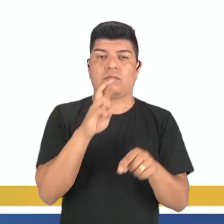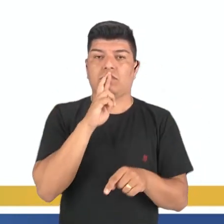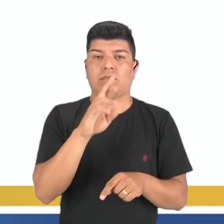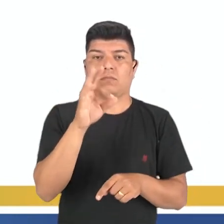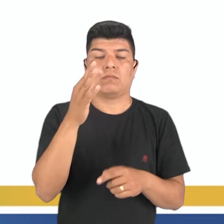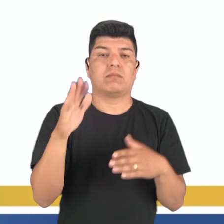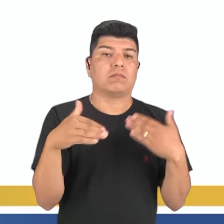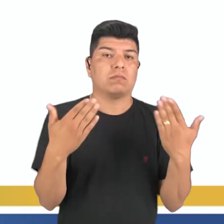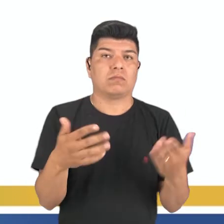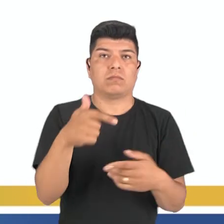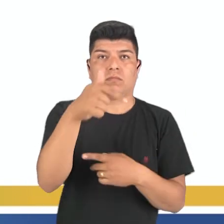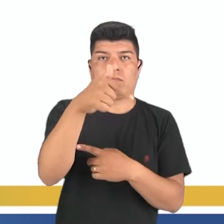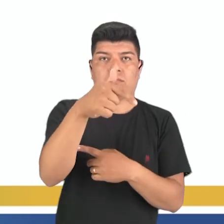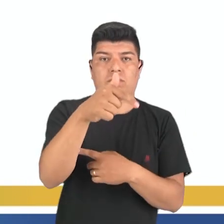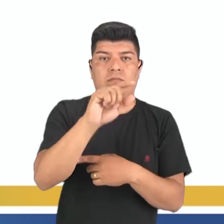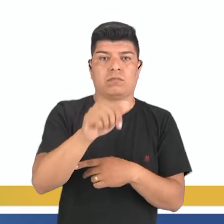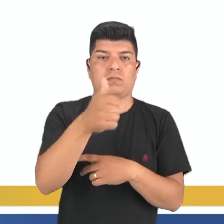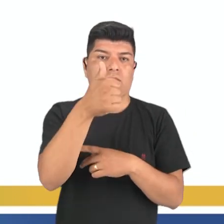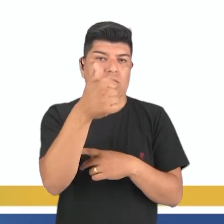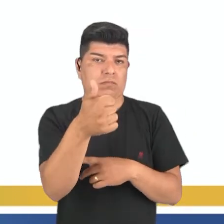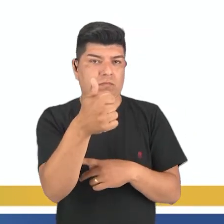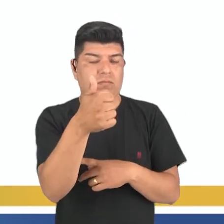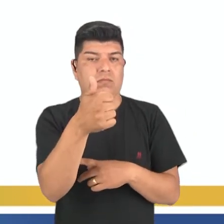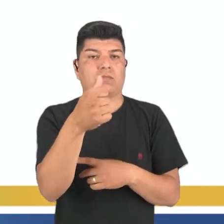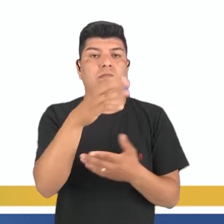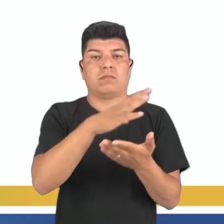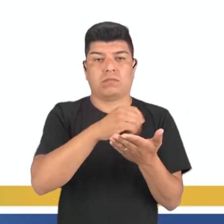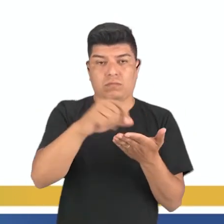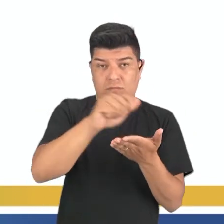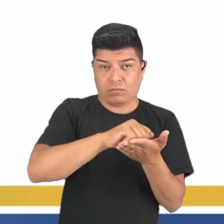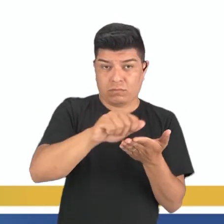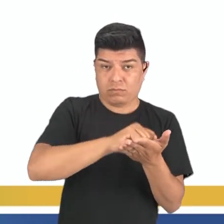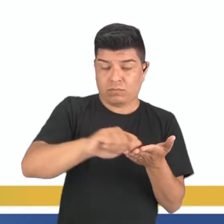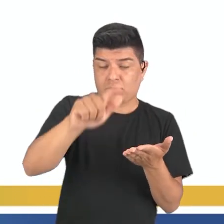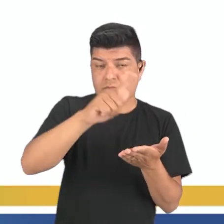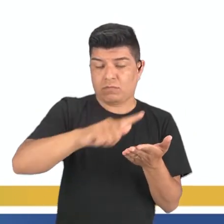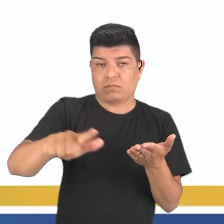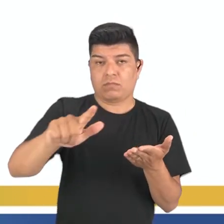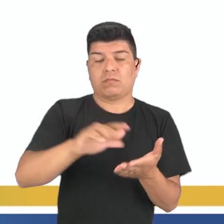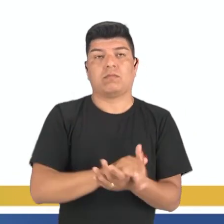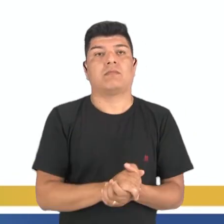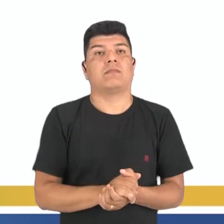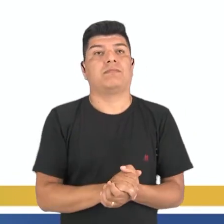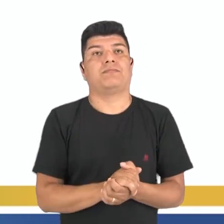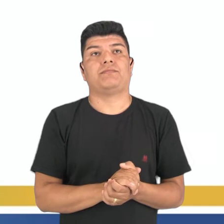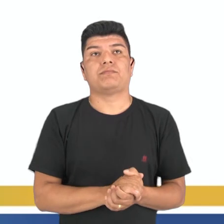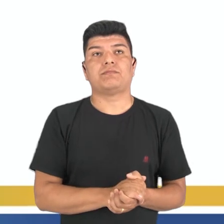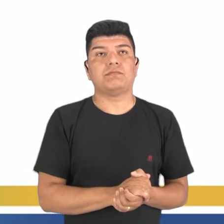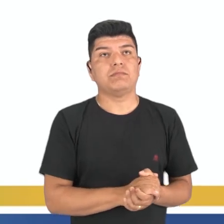minha operação é 7,1. Então, vamos reescrever a minha expressão novamente.